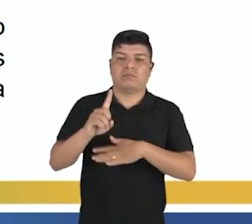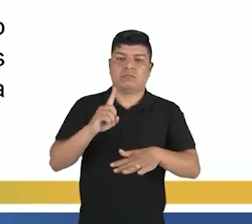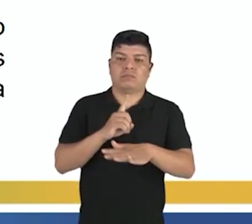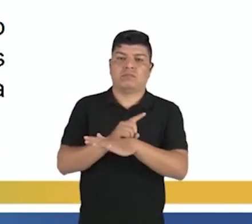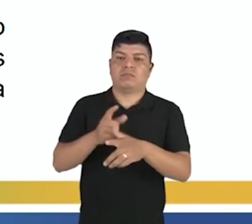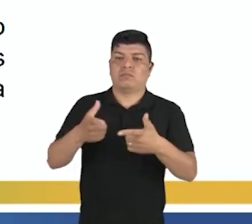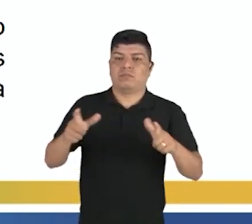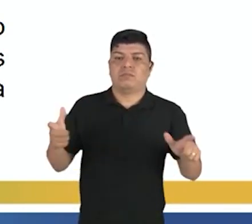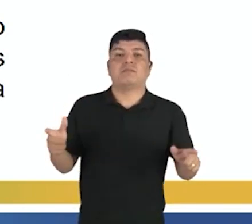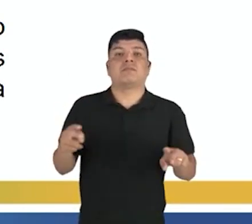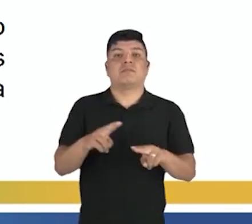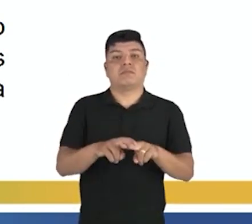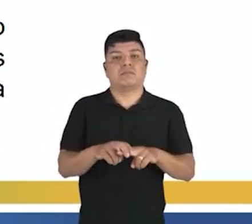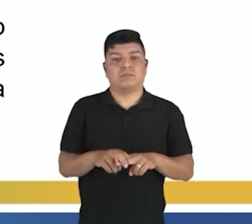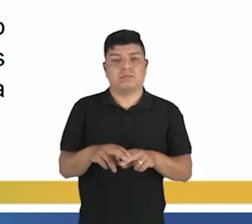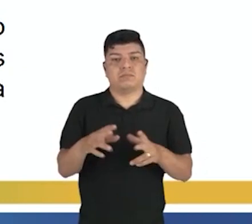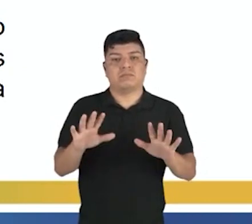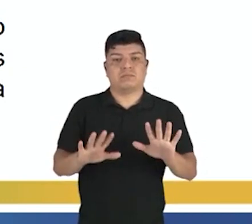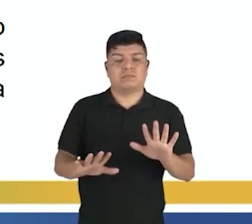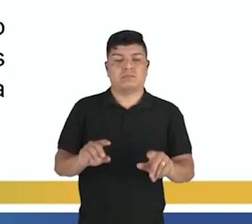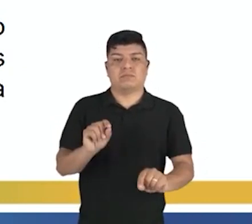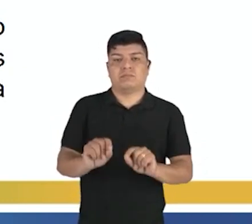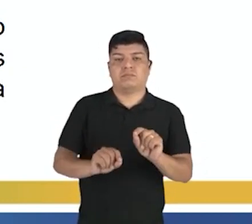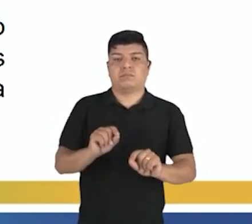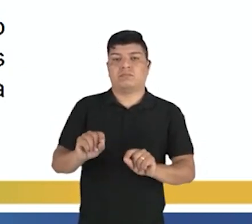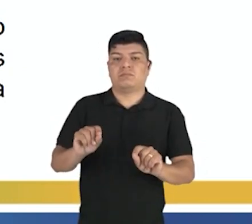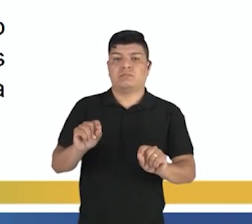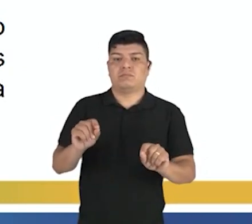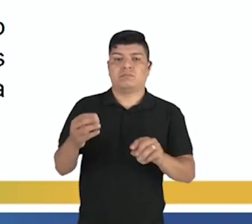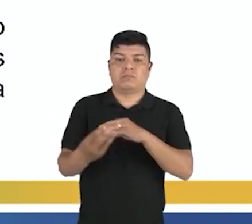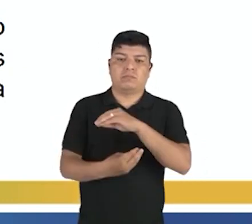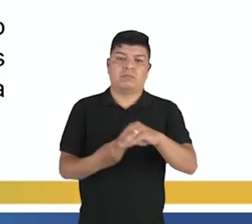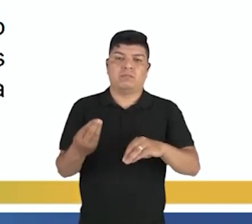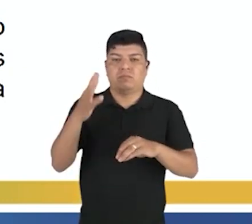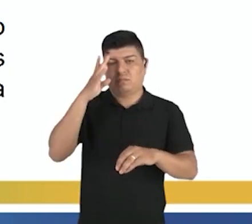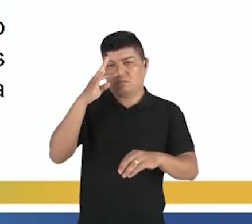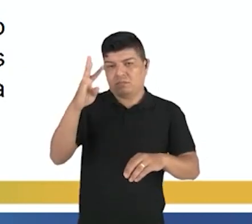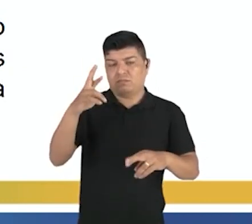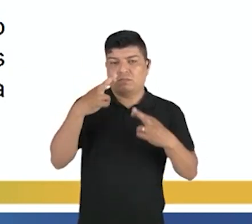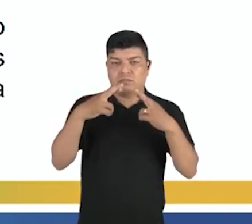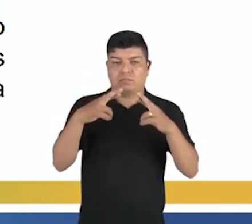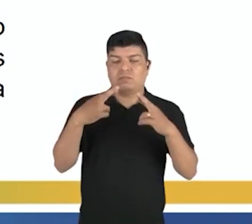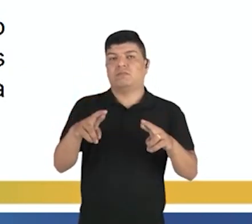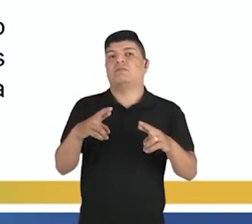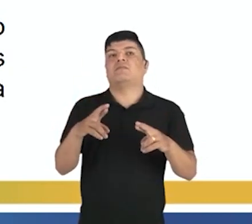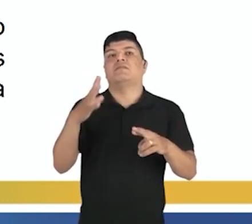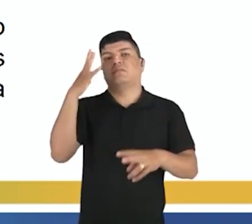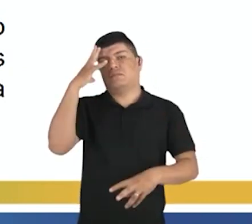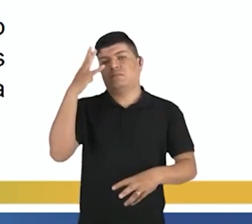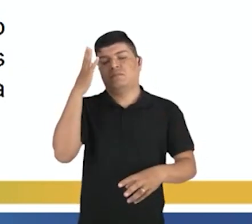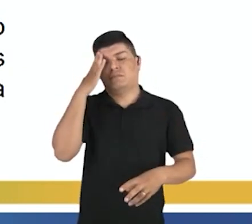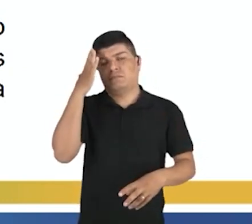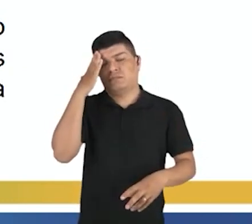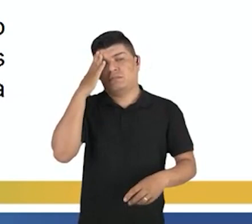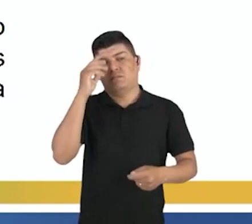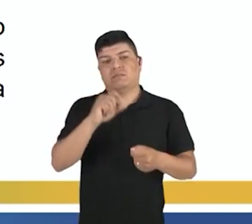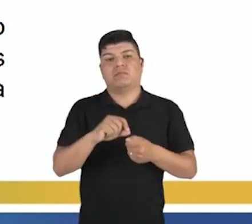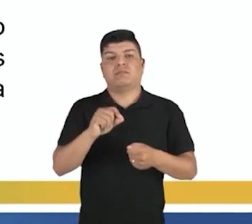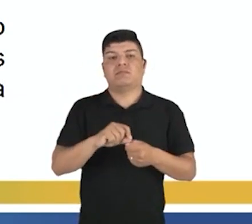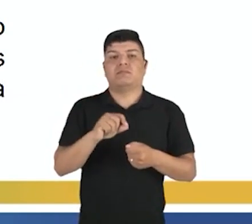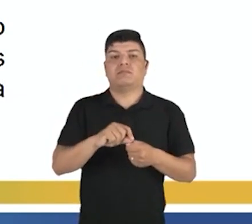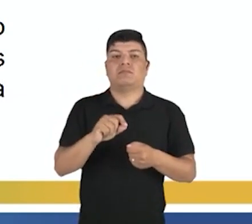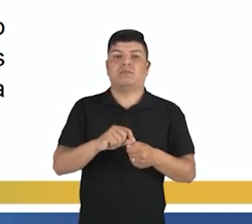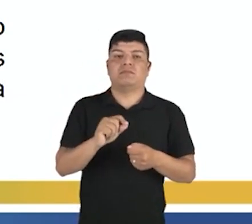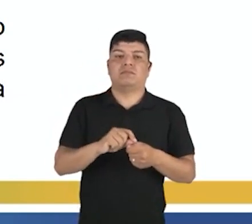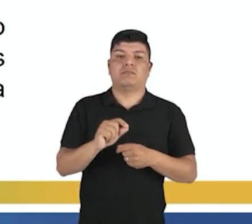sociais mais amplas. E isso necessariamente envolve a reflexão crítica sobre os saberes e fazeres que